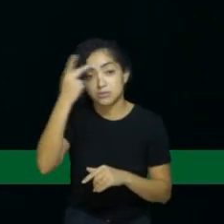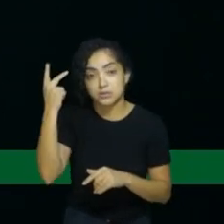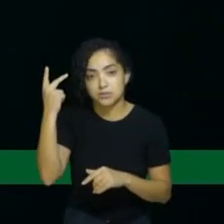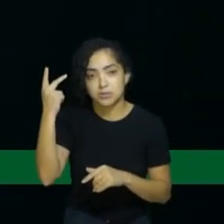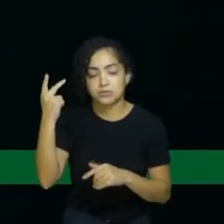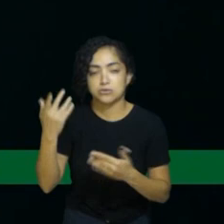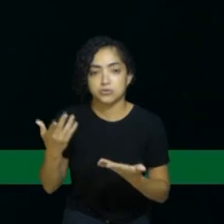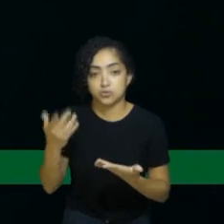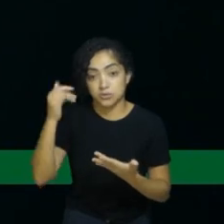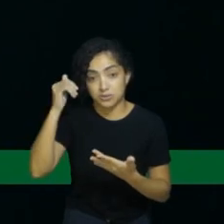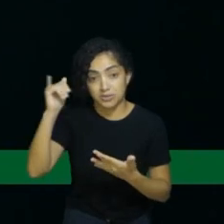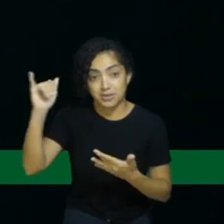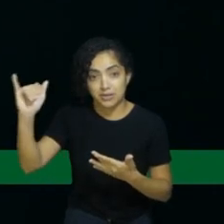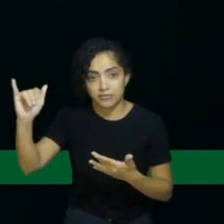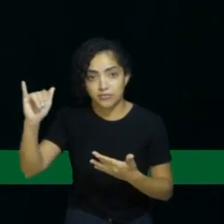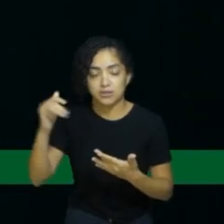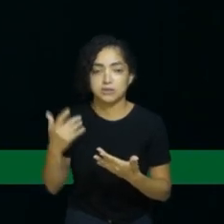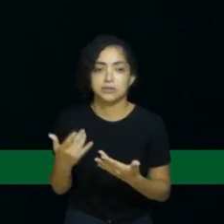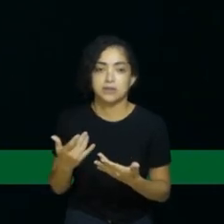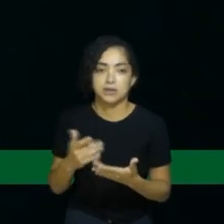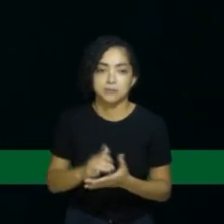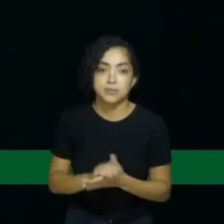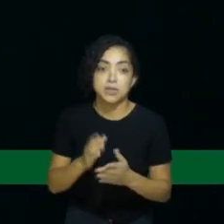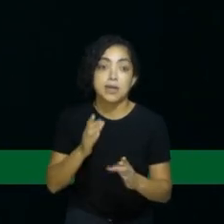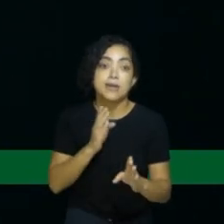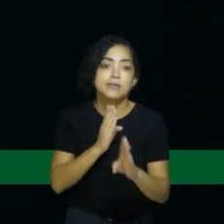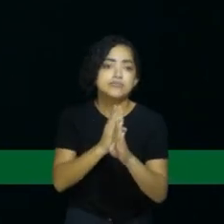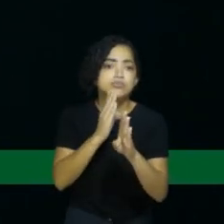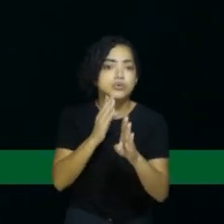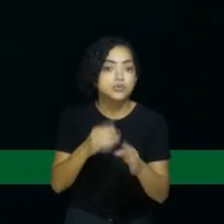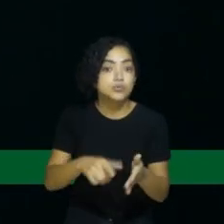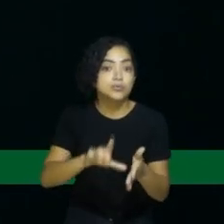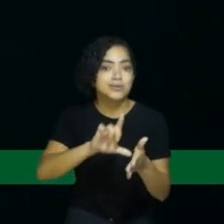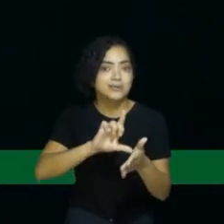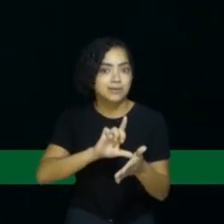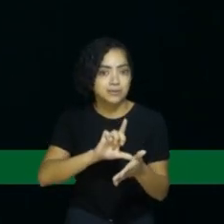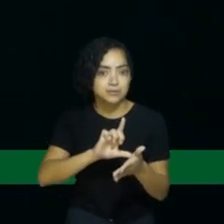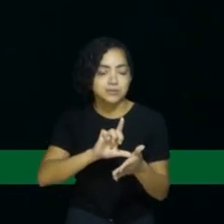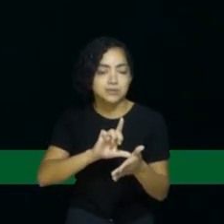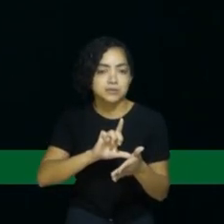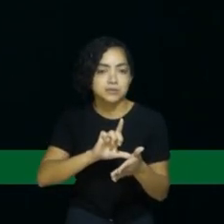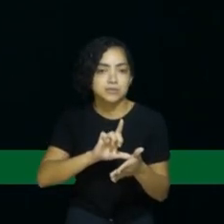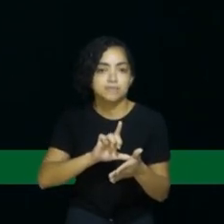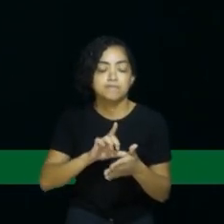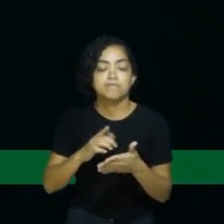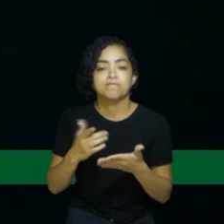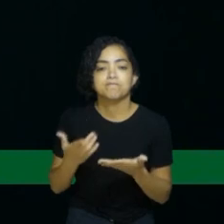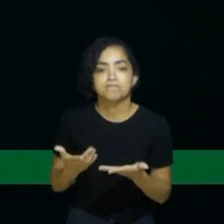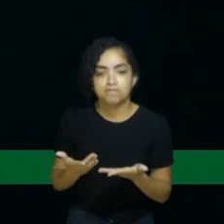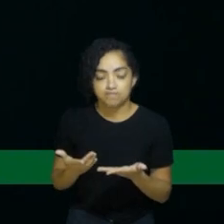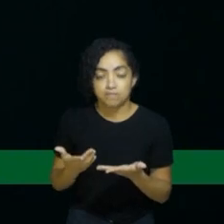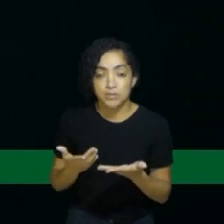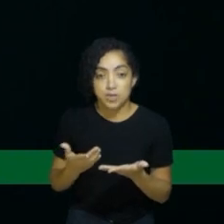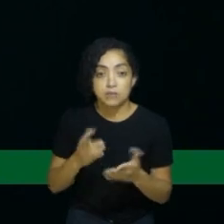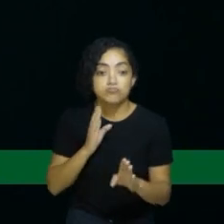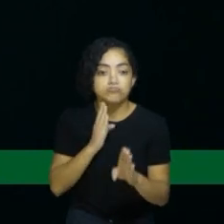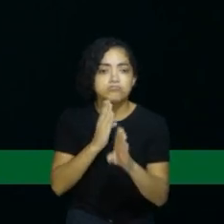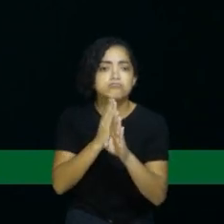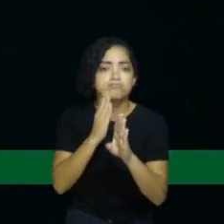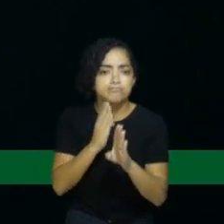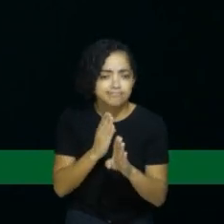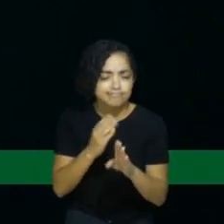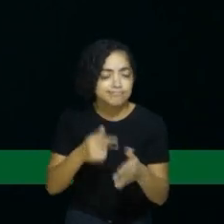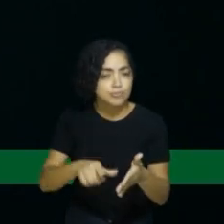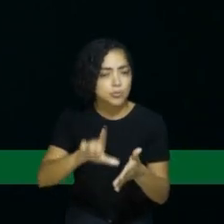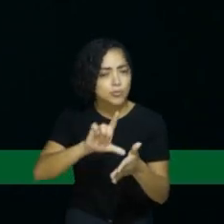sobre prevenção e diagnóstico precoce da doença renal crônica, de tal forma que se nós diagnosticarmos